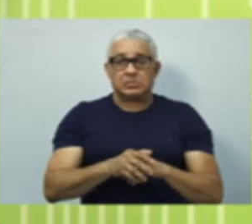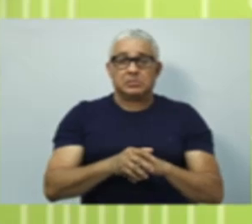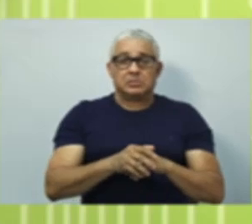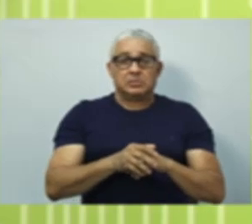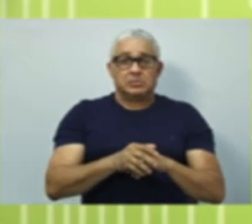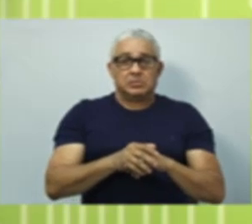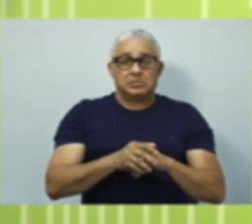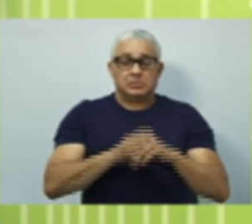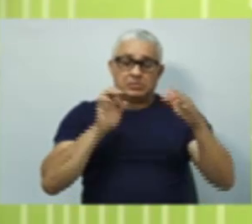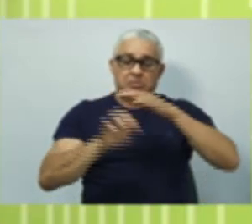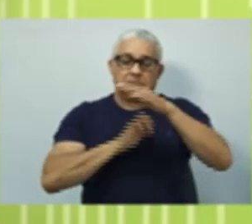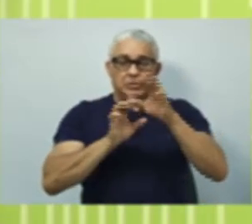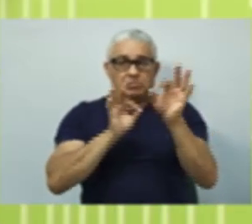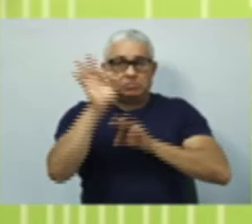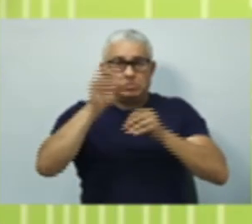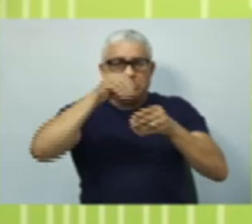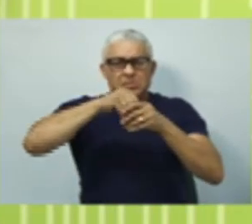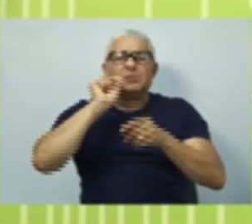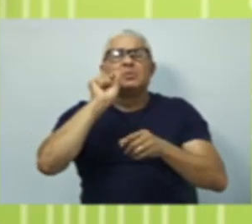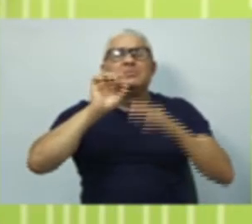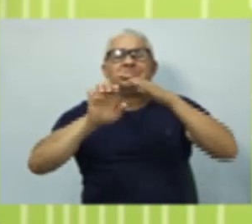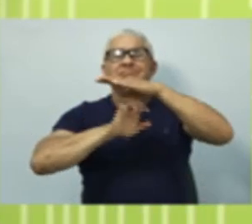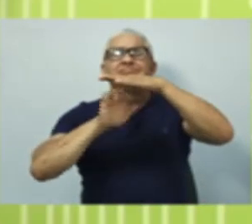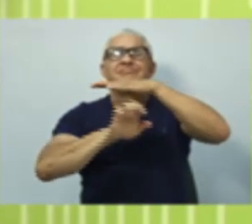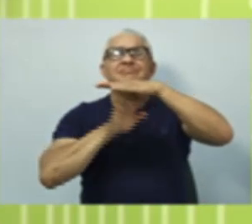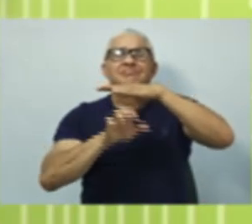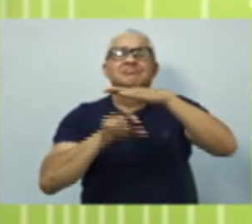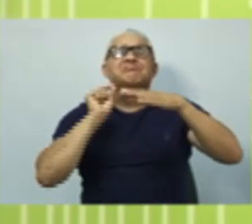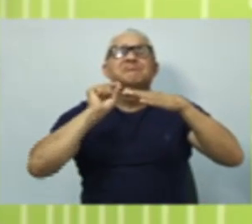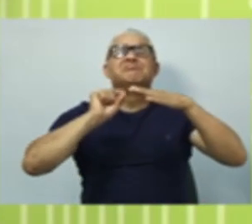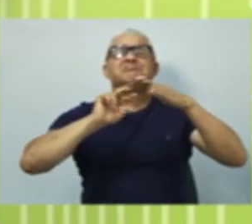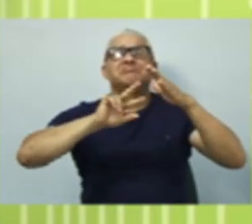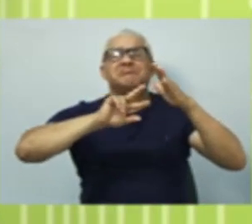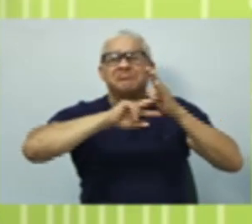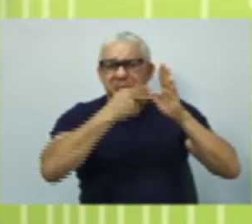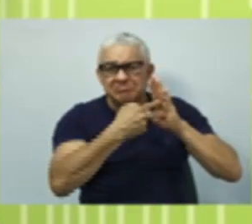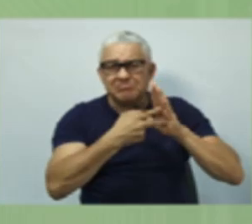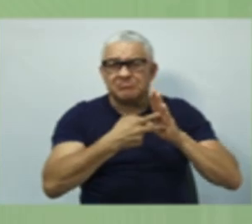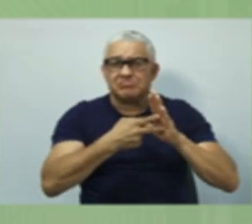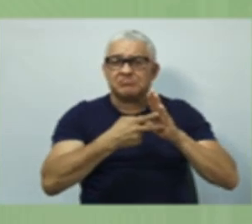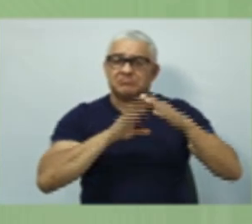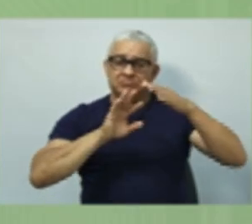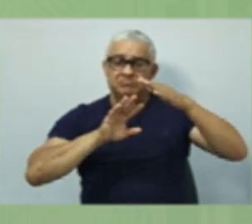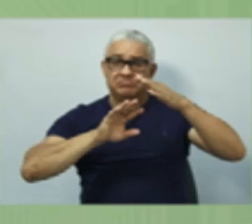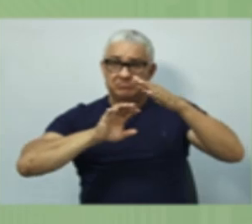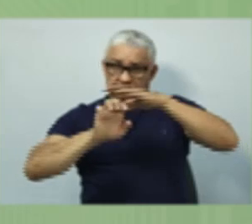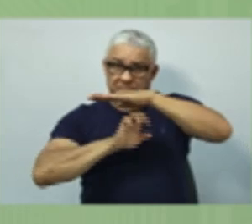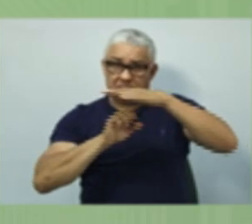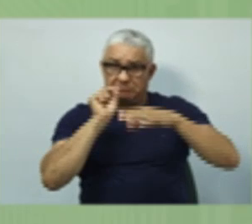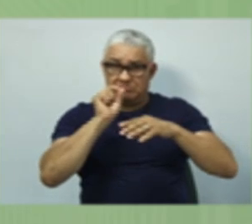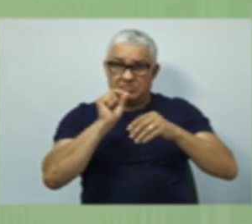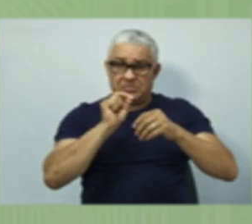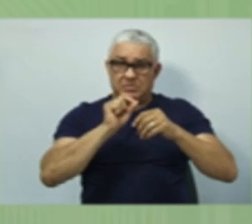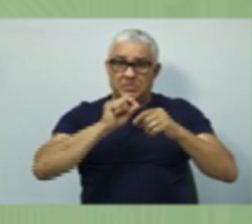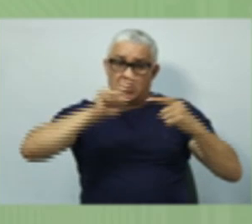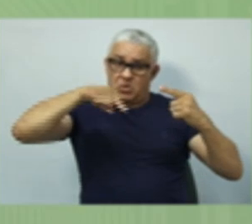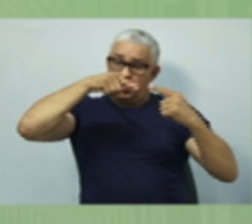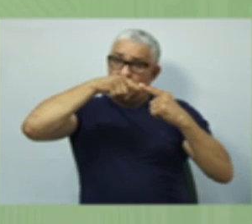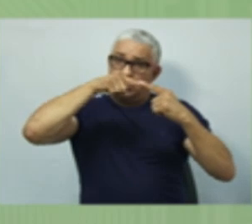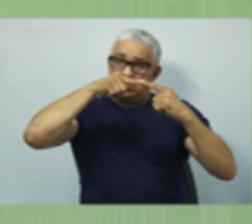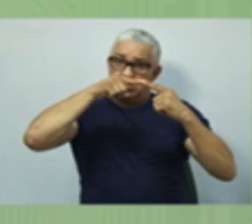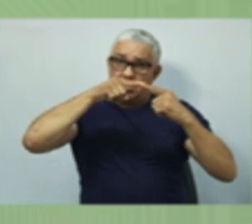organização das empresas. O que é uma empresa? Nós falamos sobre isso. Então, uma empresa é uma organização destinada